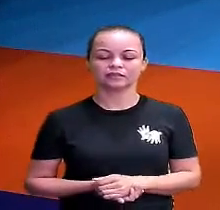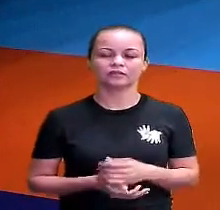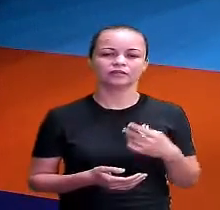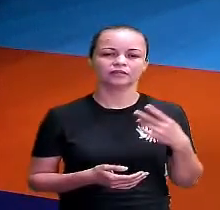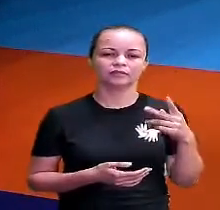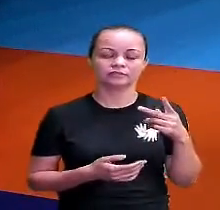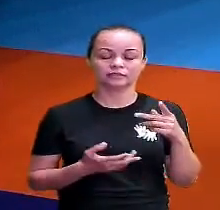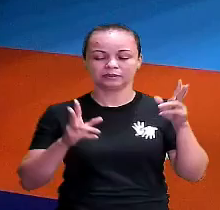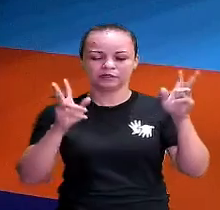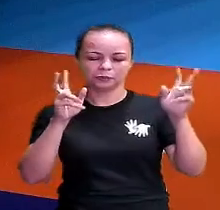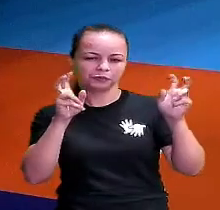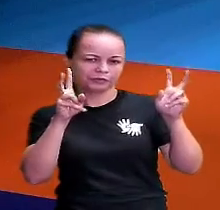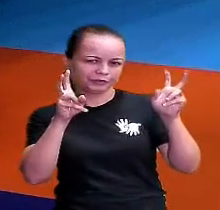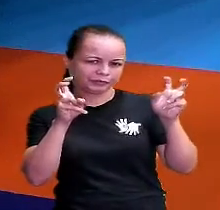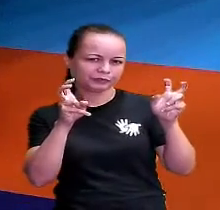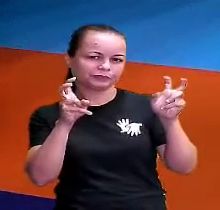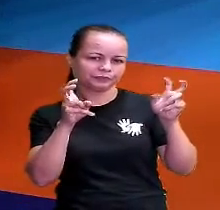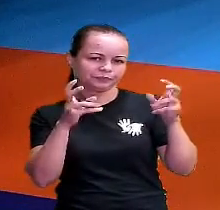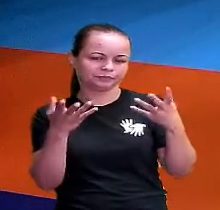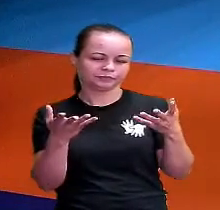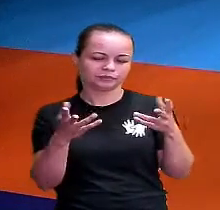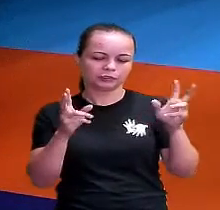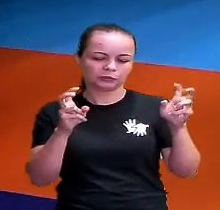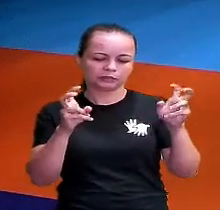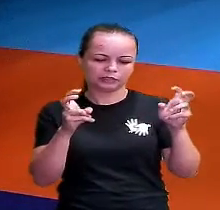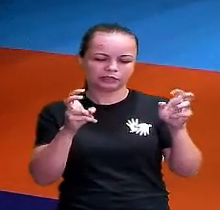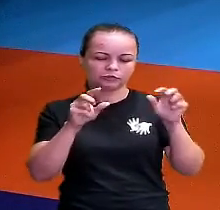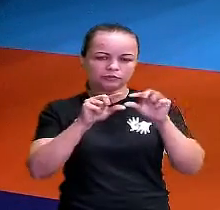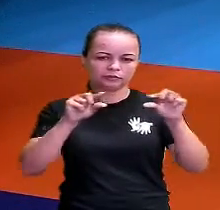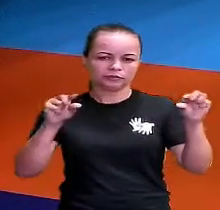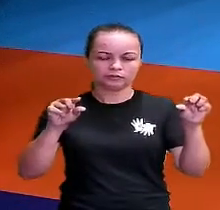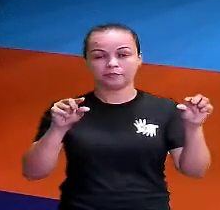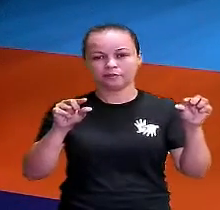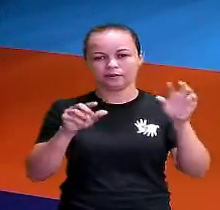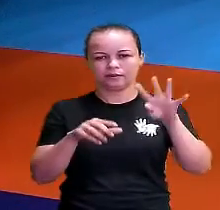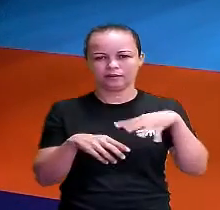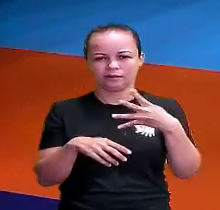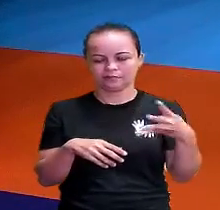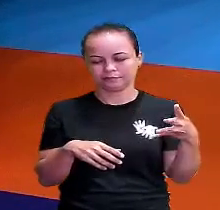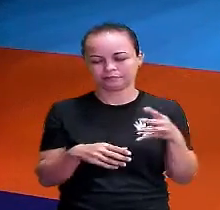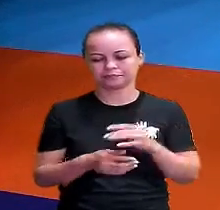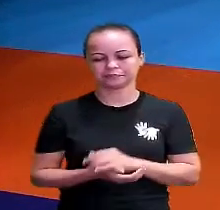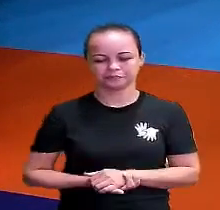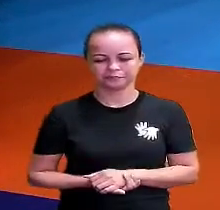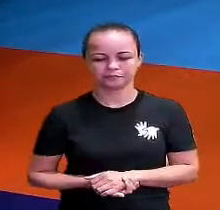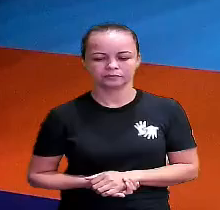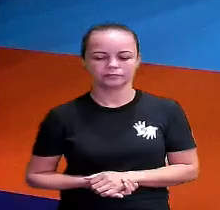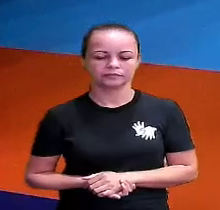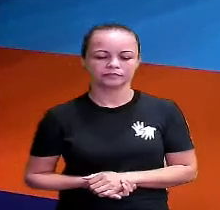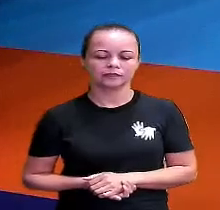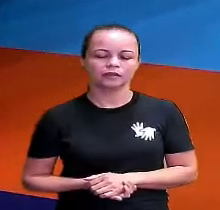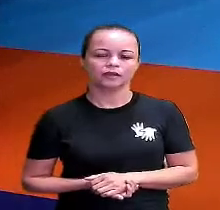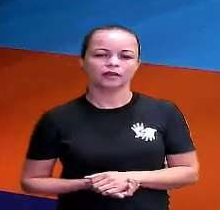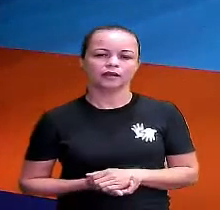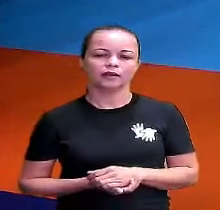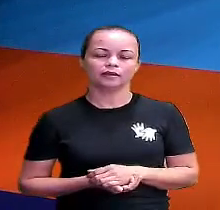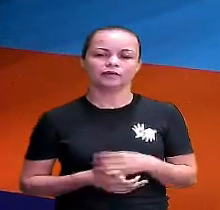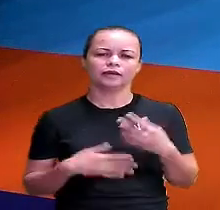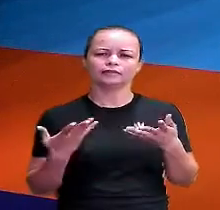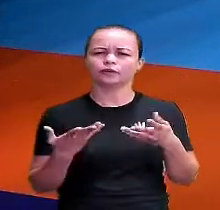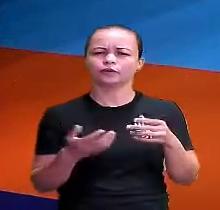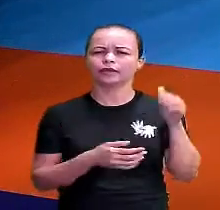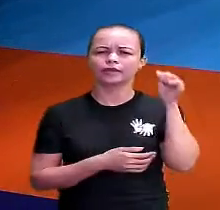de título, né? O título da tabela. E o título da tabela vai dizer o que é que trata a tabela. E aí são as despesas de Vânia. O que é